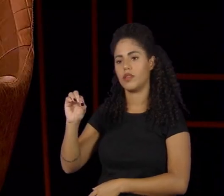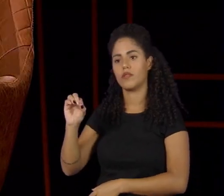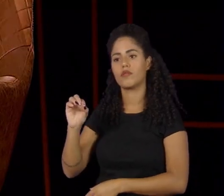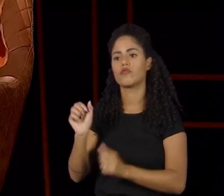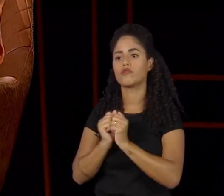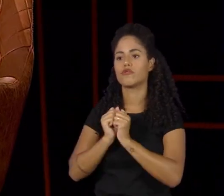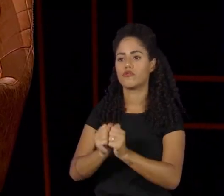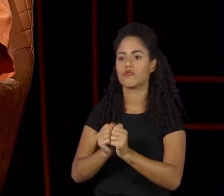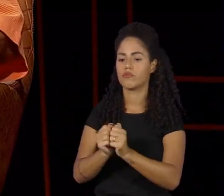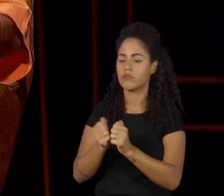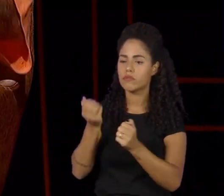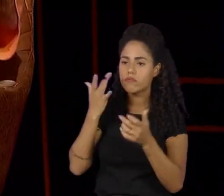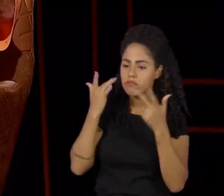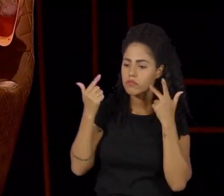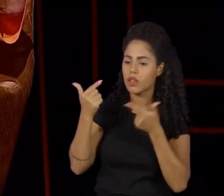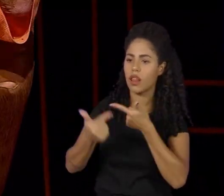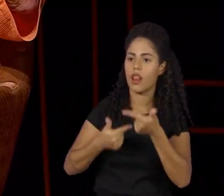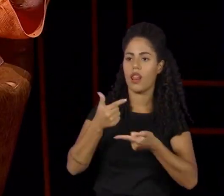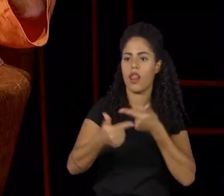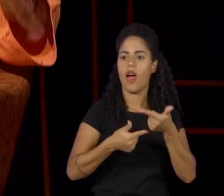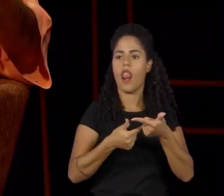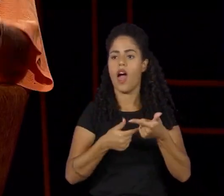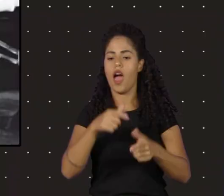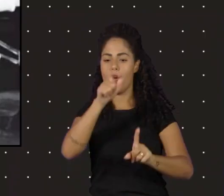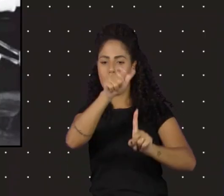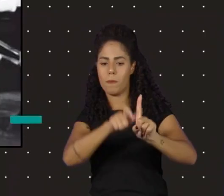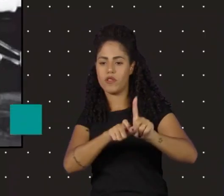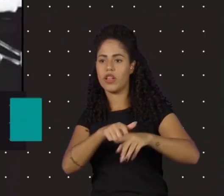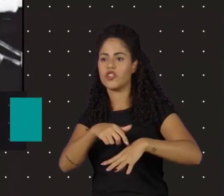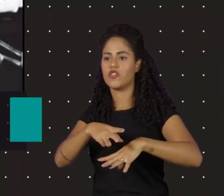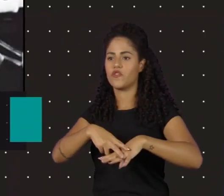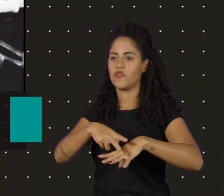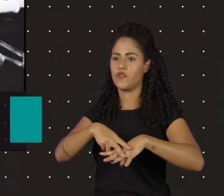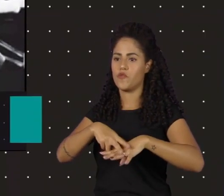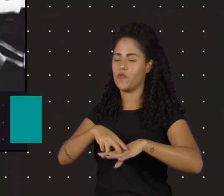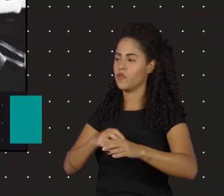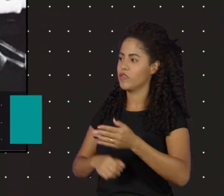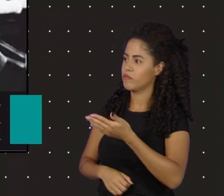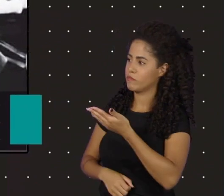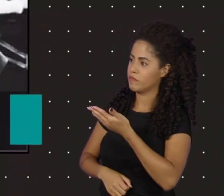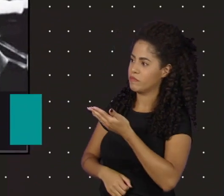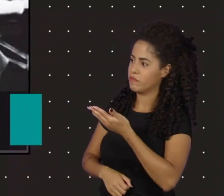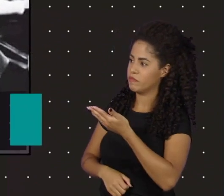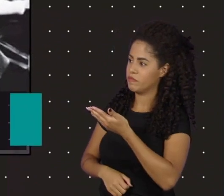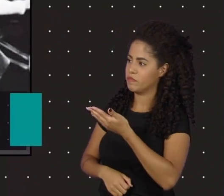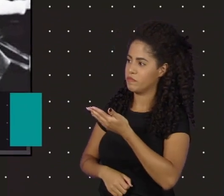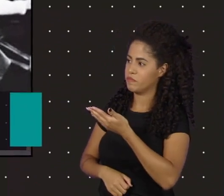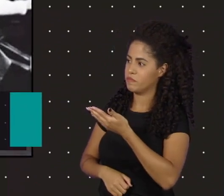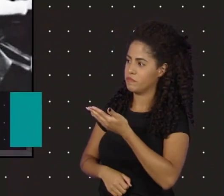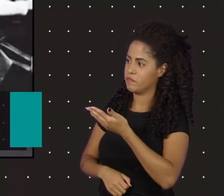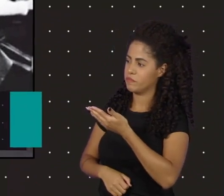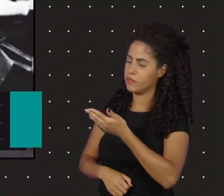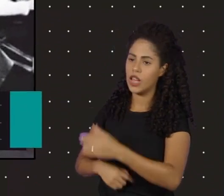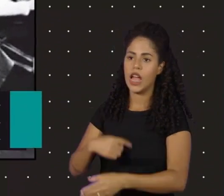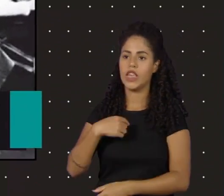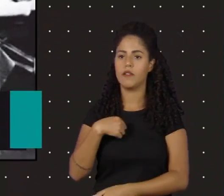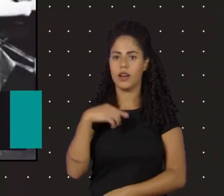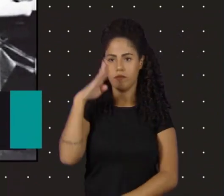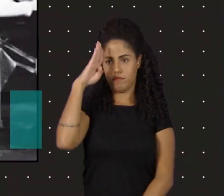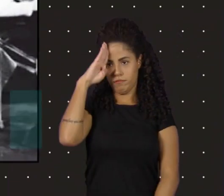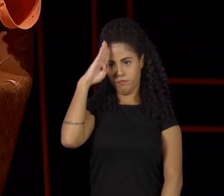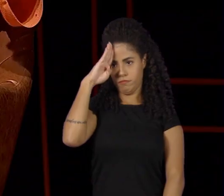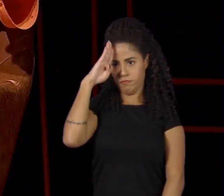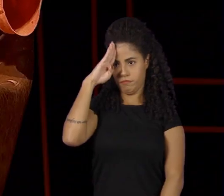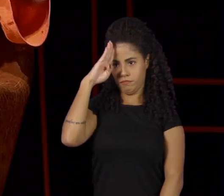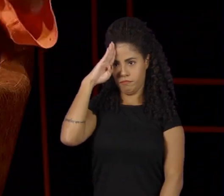ela em cena. Ela fazia a viúva Begbie da peça, que é um espetáculo. E eu era soldadinho, né? Eu ficava lá